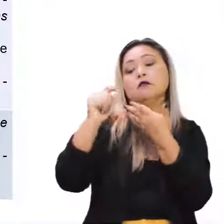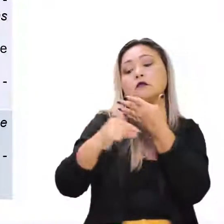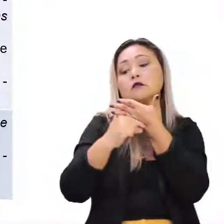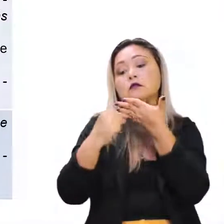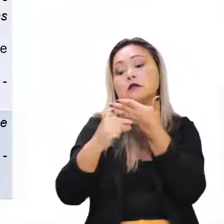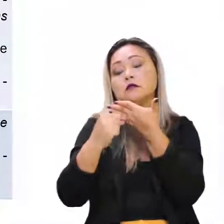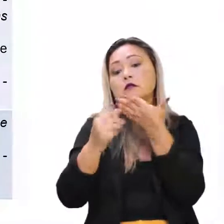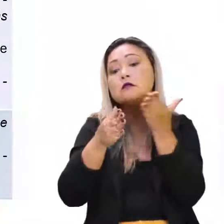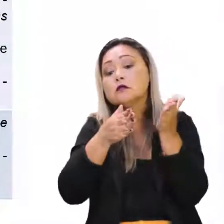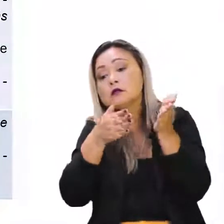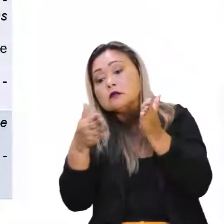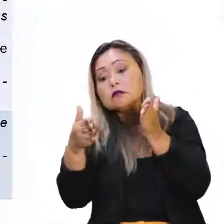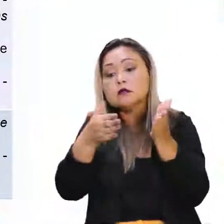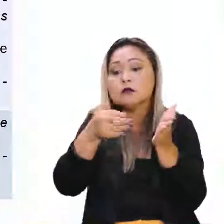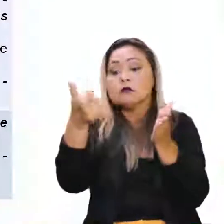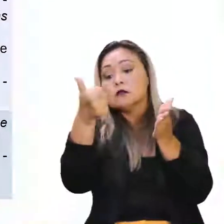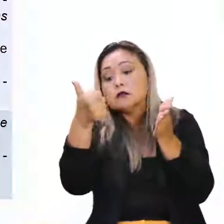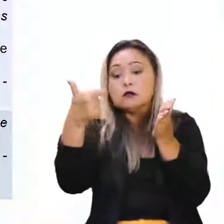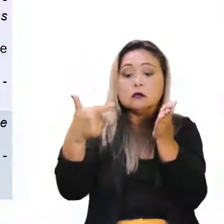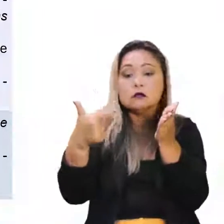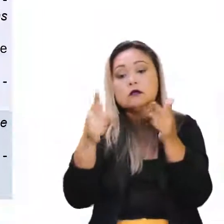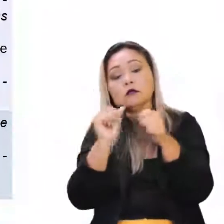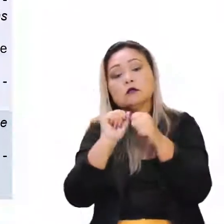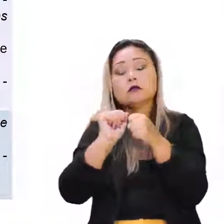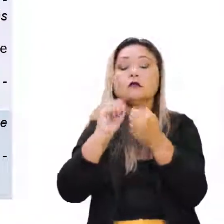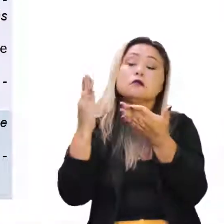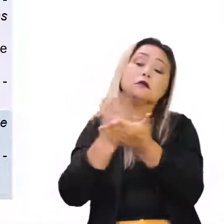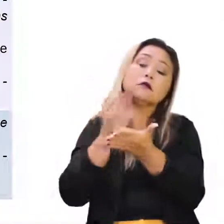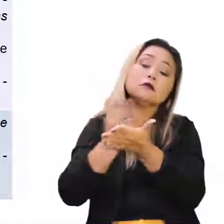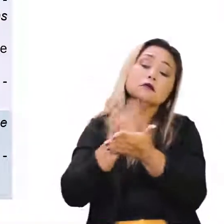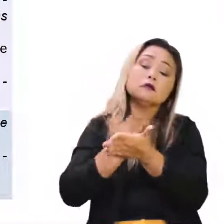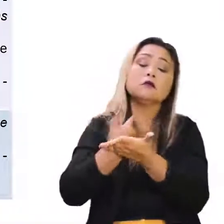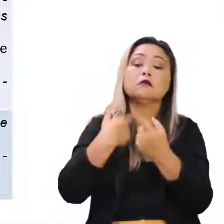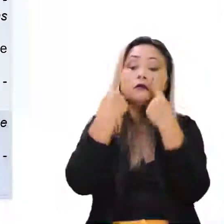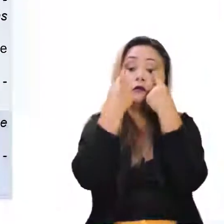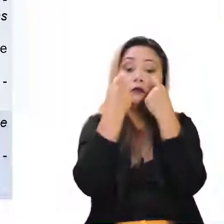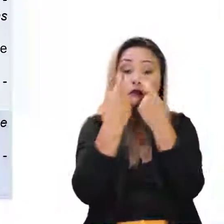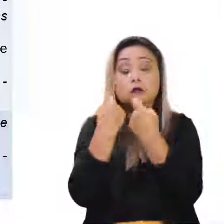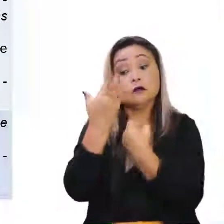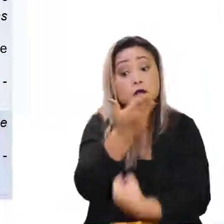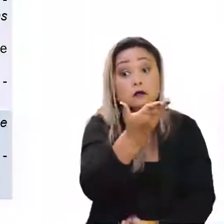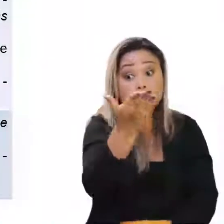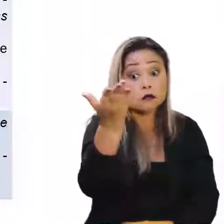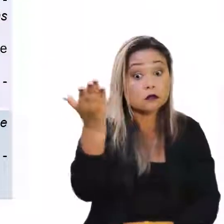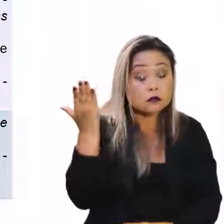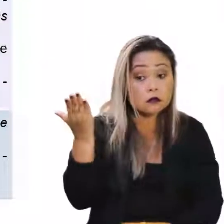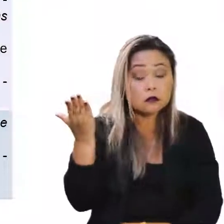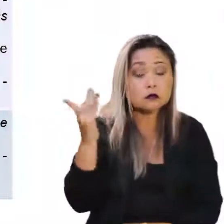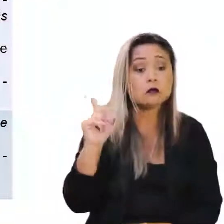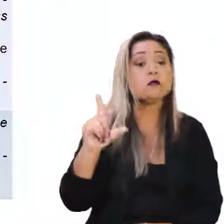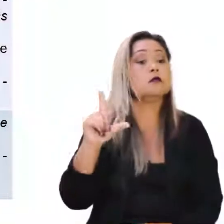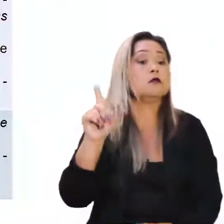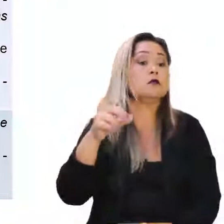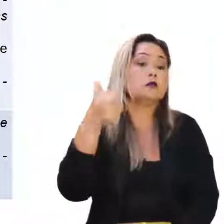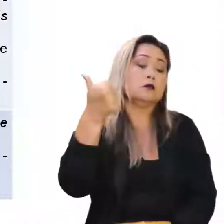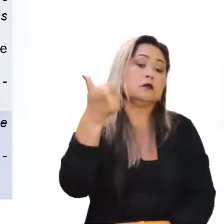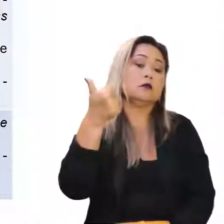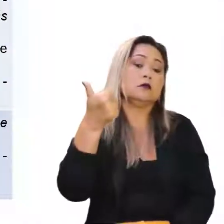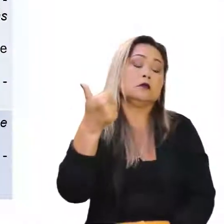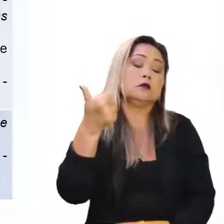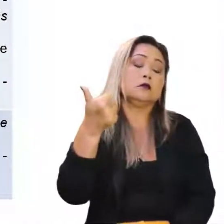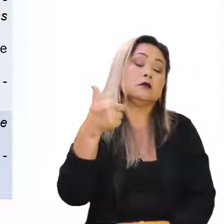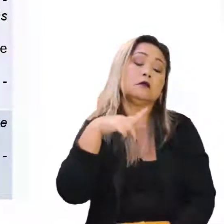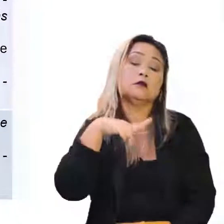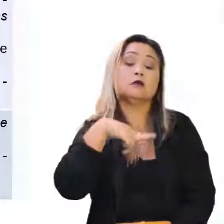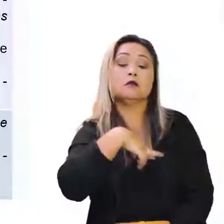e as fases também, fase, né? Os mais as obras. obras. Então, eu achei interessante trazer isso para vocês. Então, nós temos ali o primeiro momento,